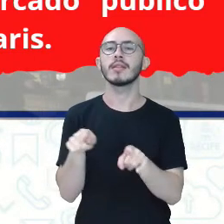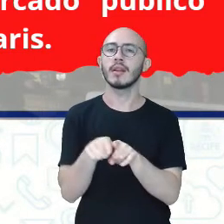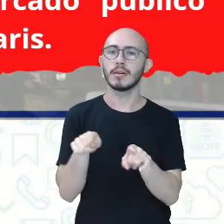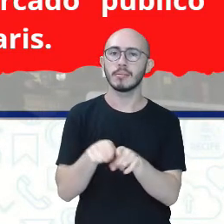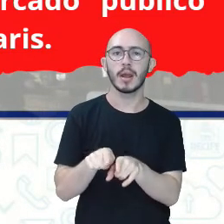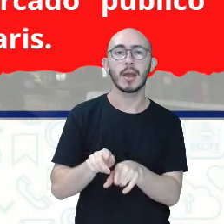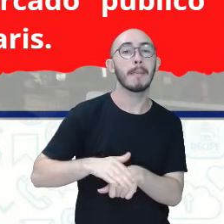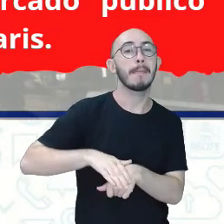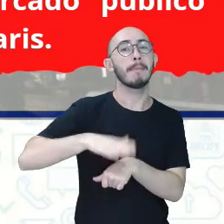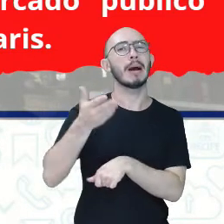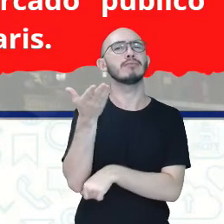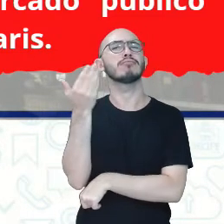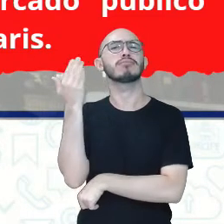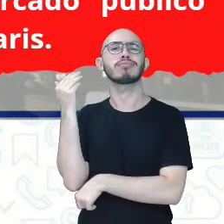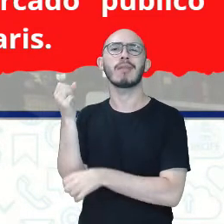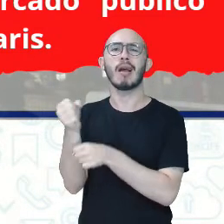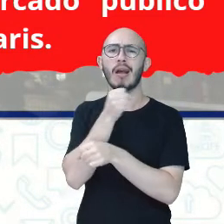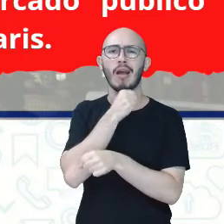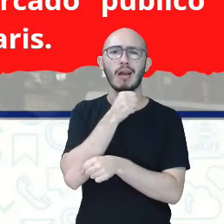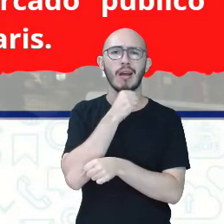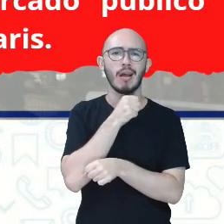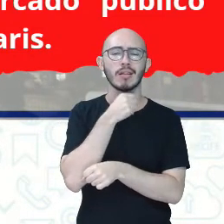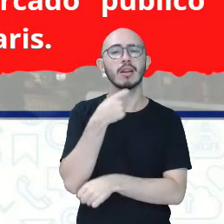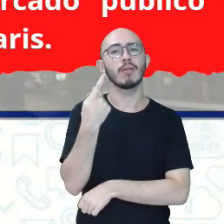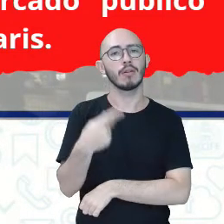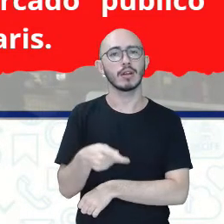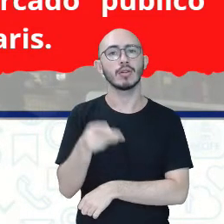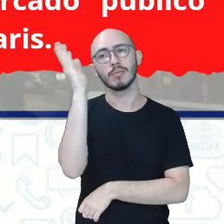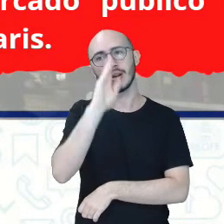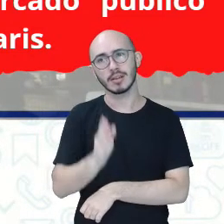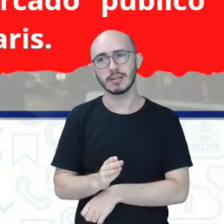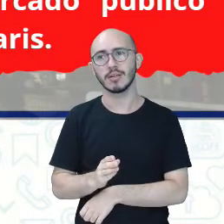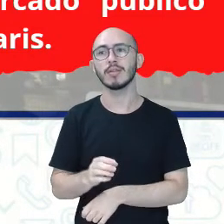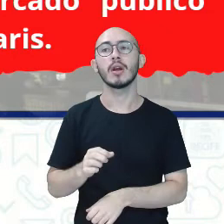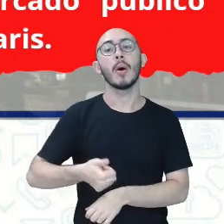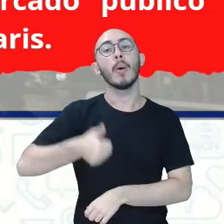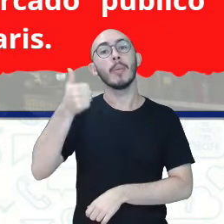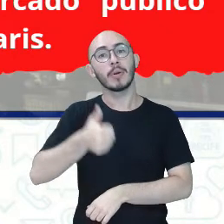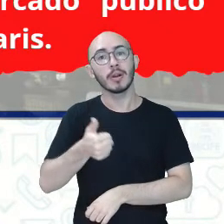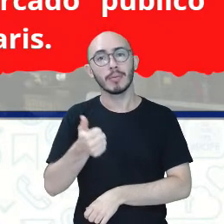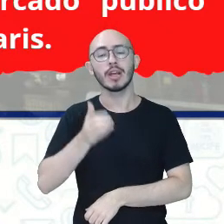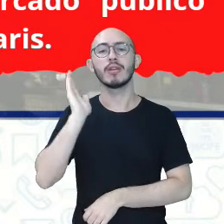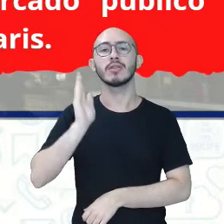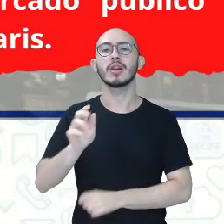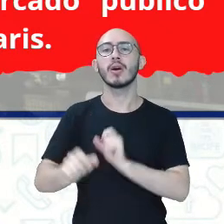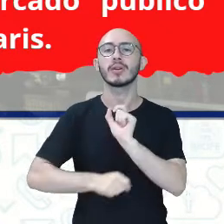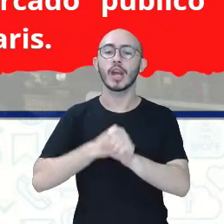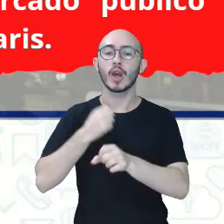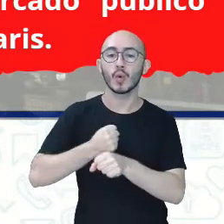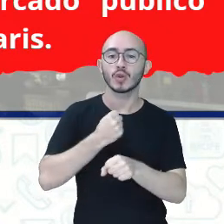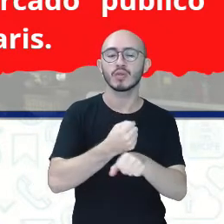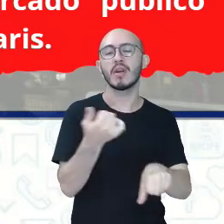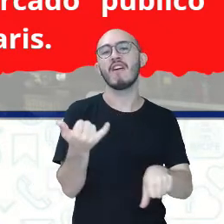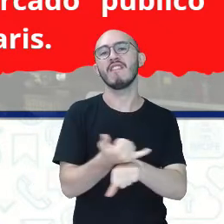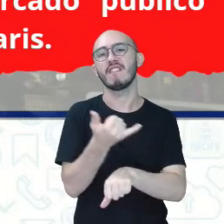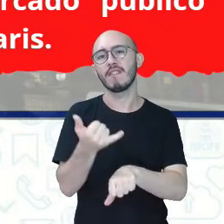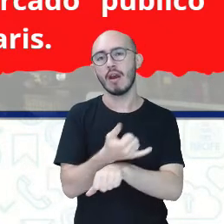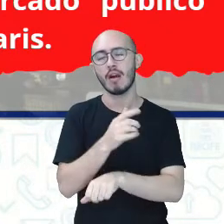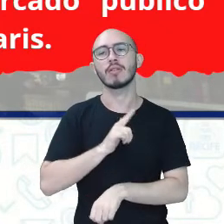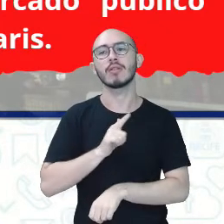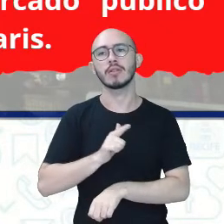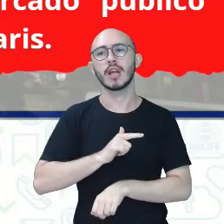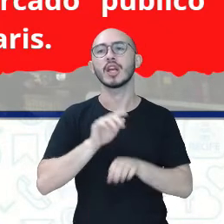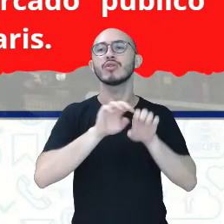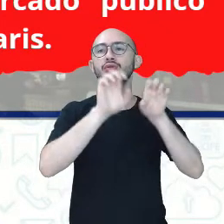antigo do Brasil, né? E primeiro edifício pré-fabricado em ferro no país, né? Com a mesma